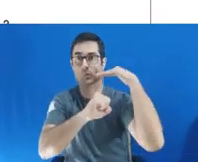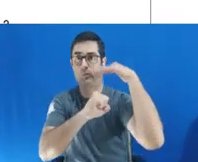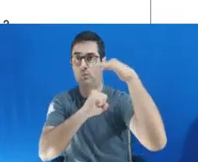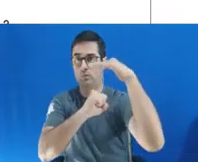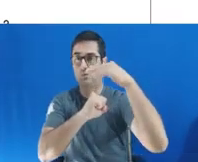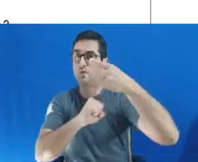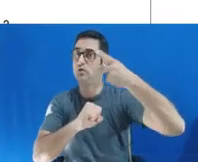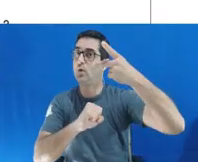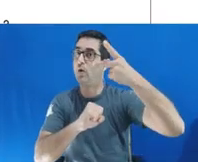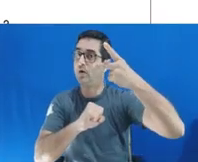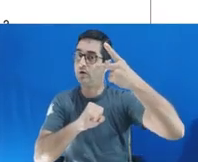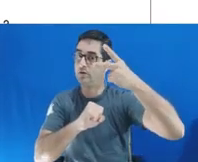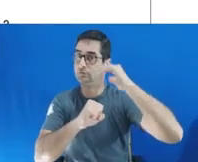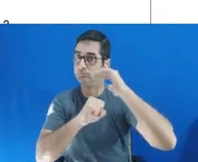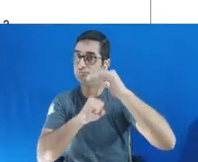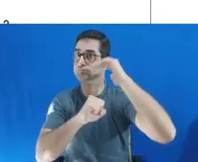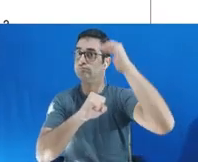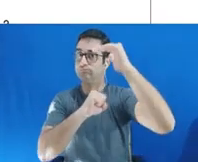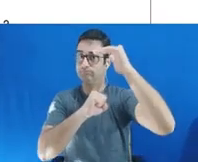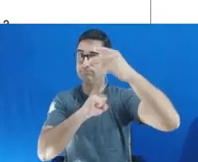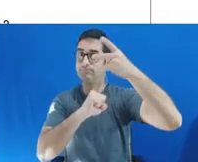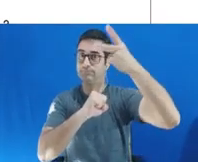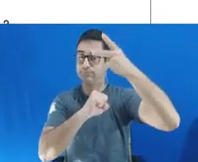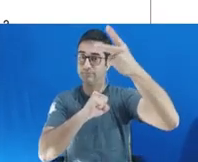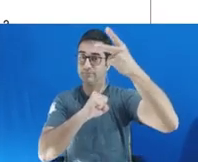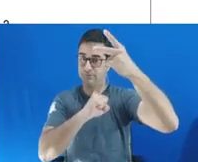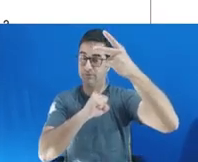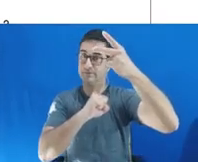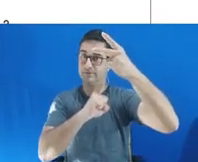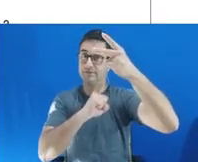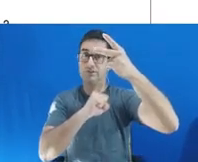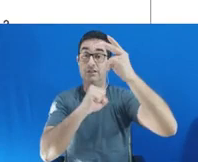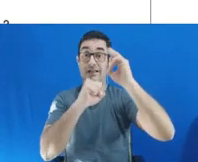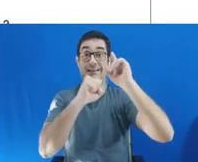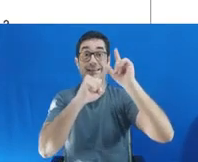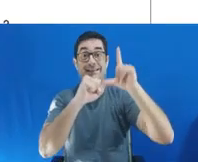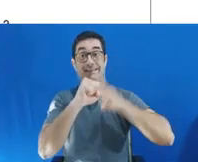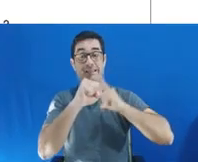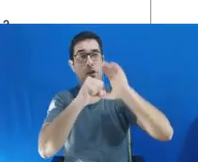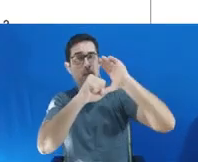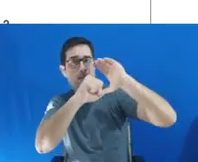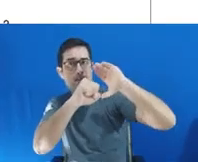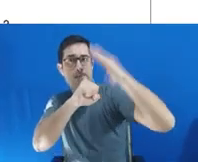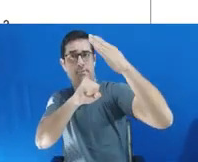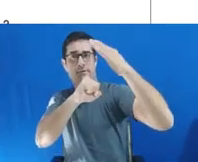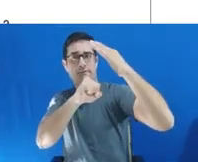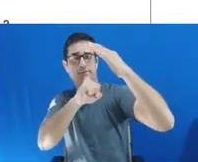2, e ele tem uma blindagem de 2 elétrons na